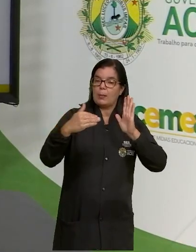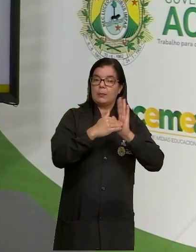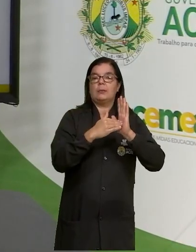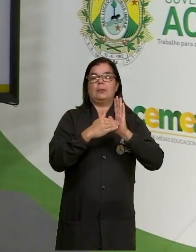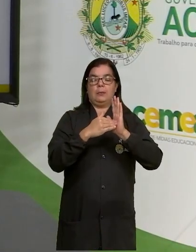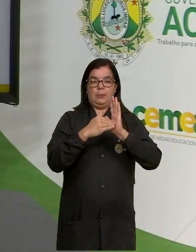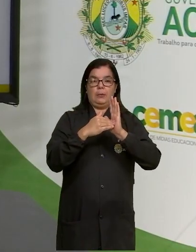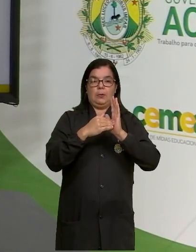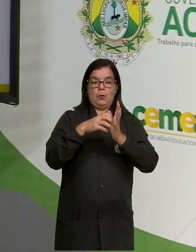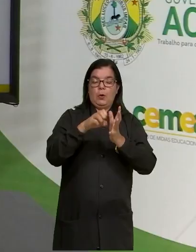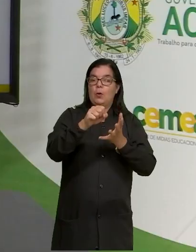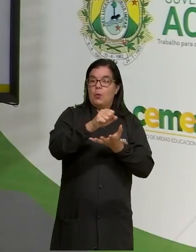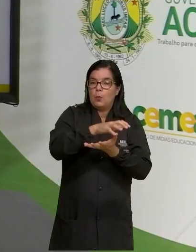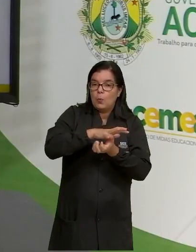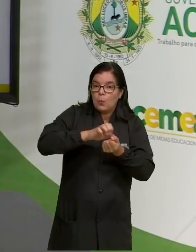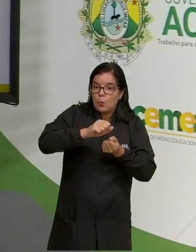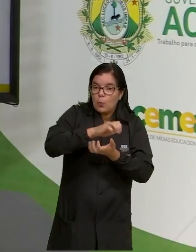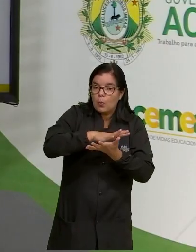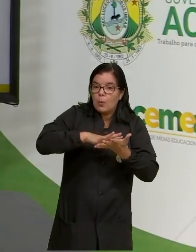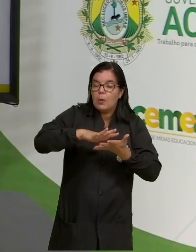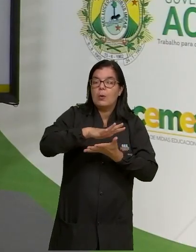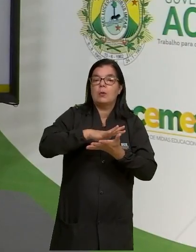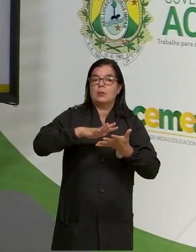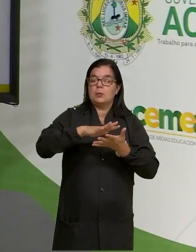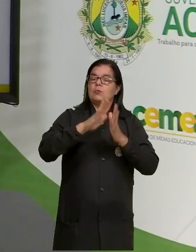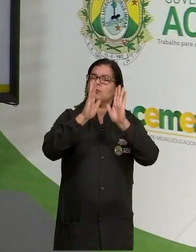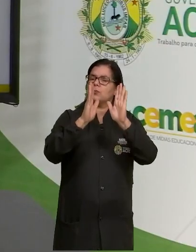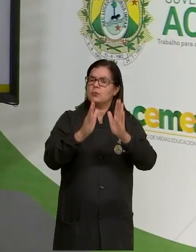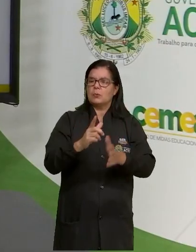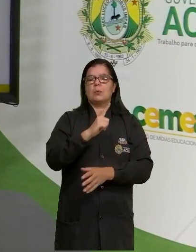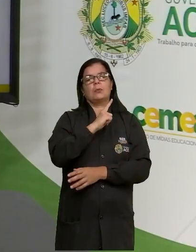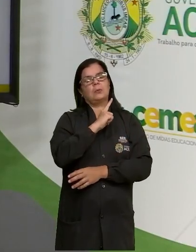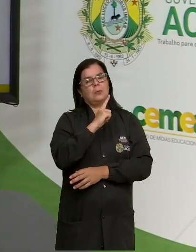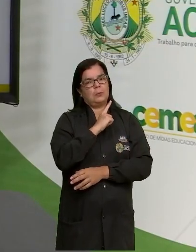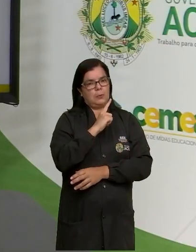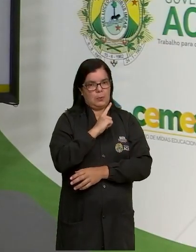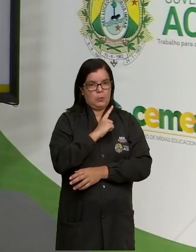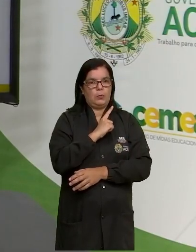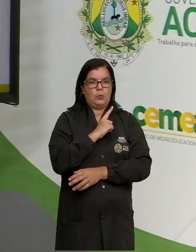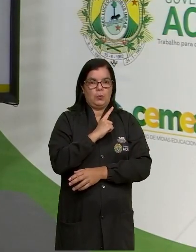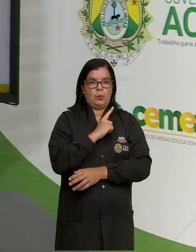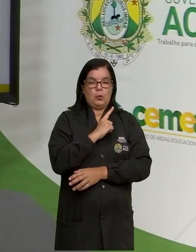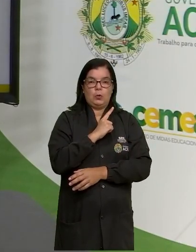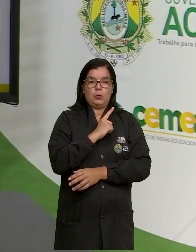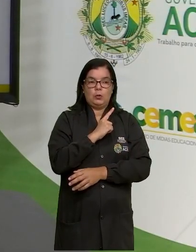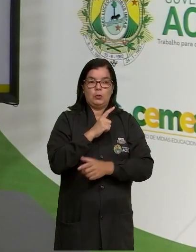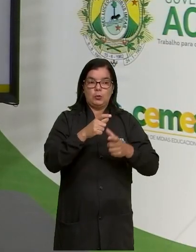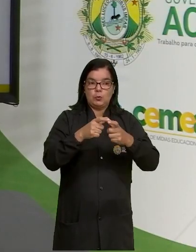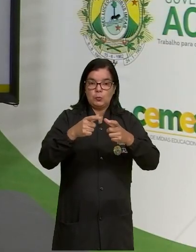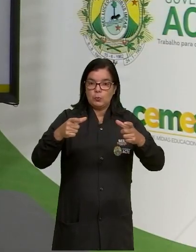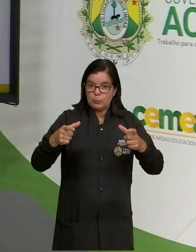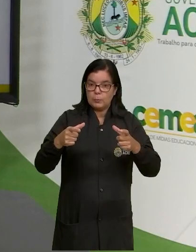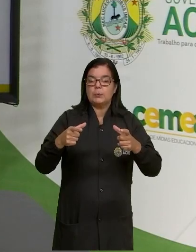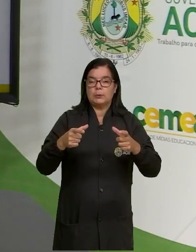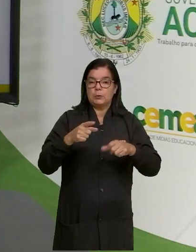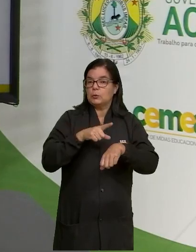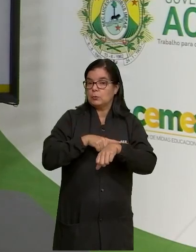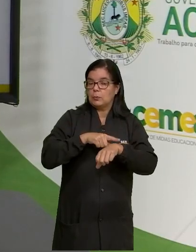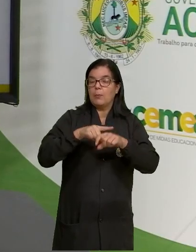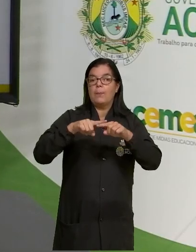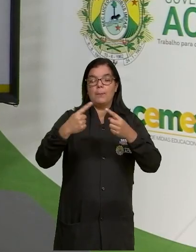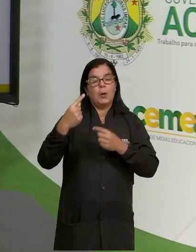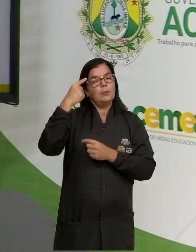a cosmologia já existe um grande espaço de tempo, mas